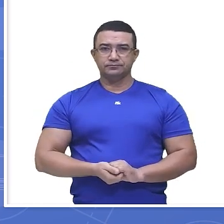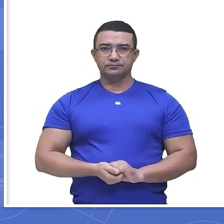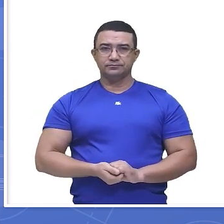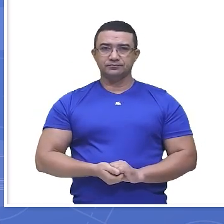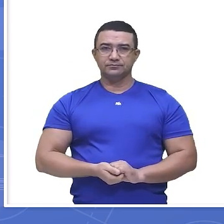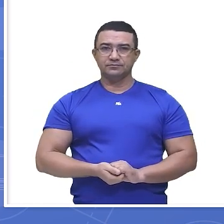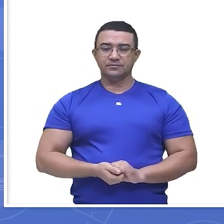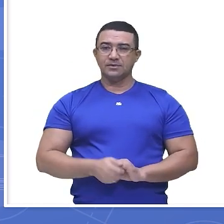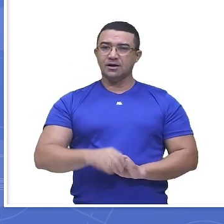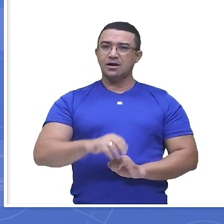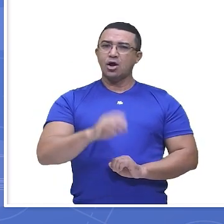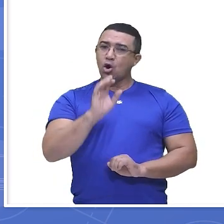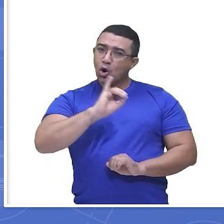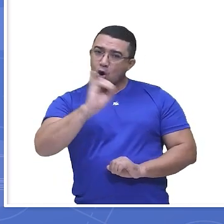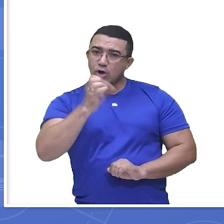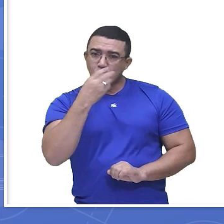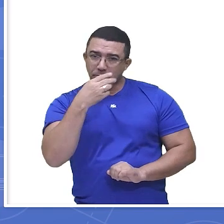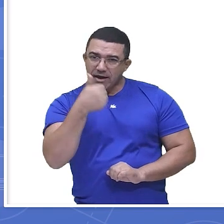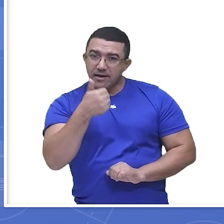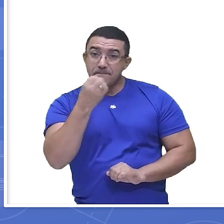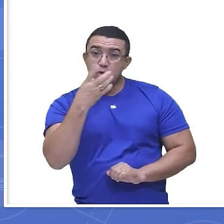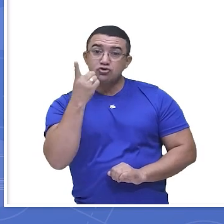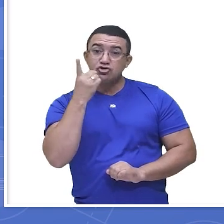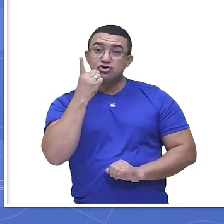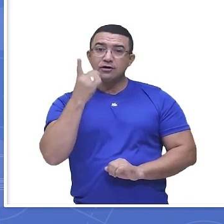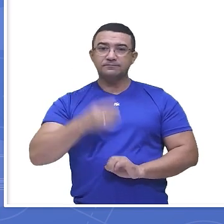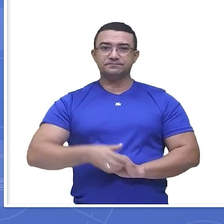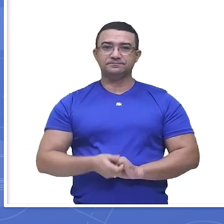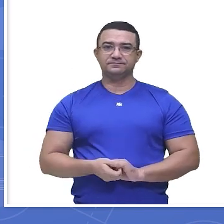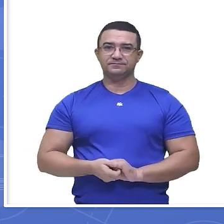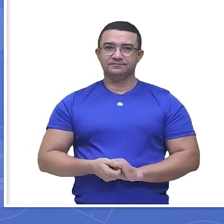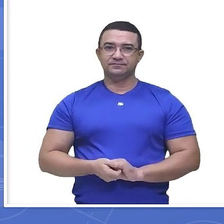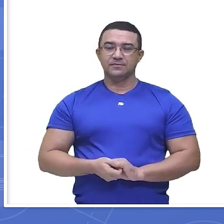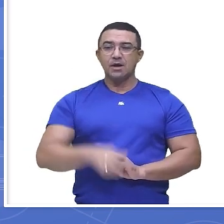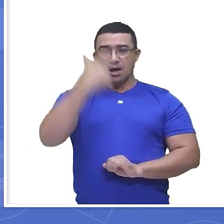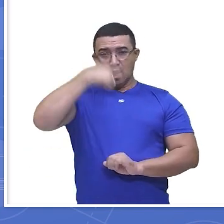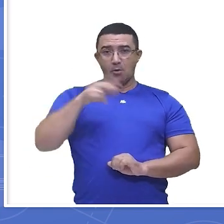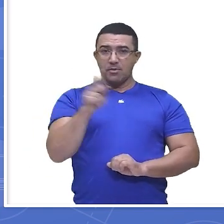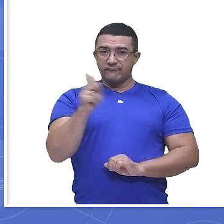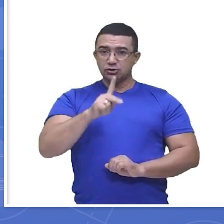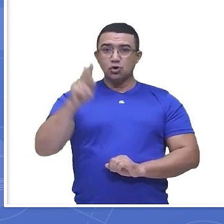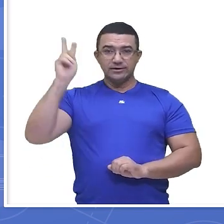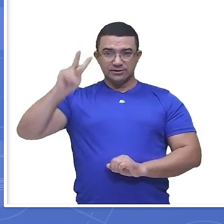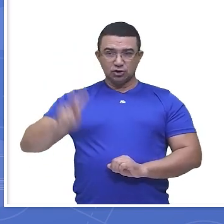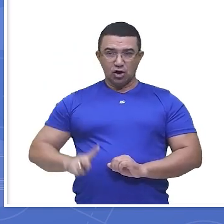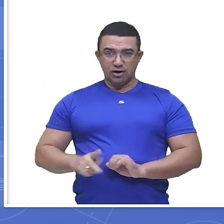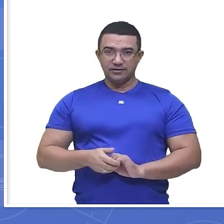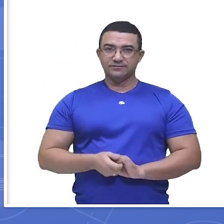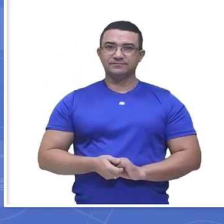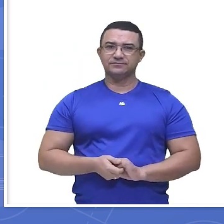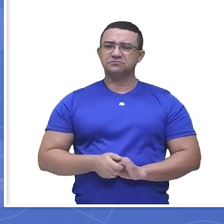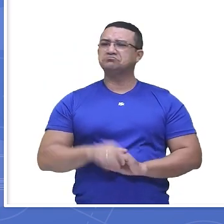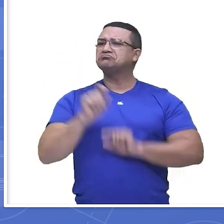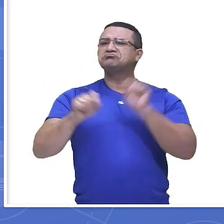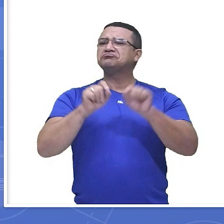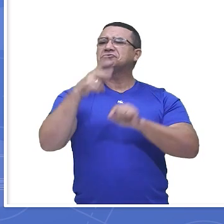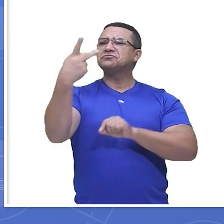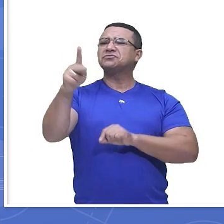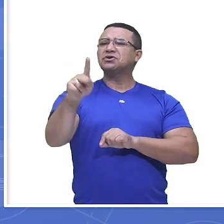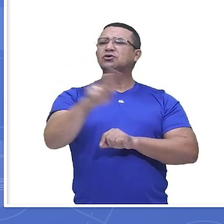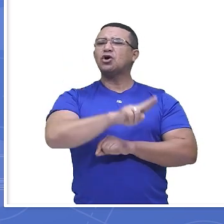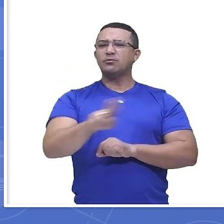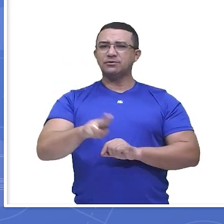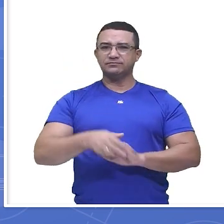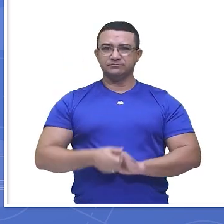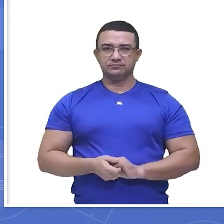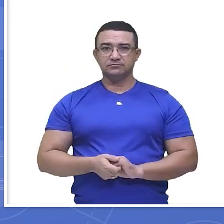Olá, buenos dias. Buenos días. Soy el profesor de historia. Como se llama usted?